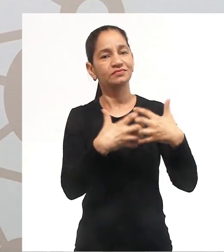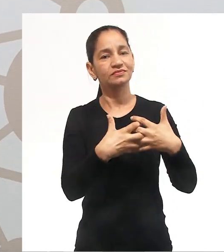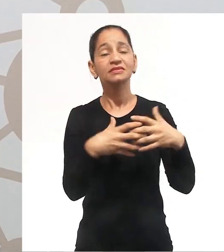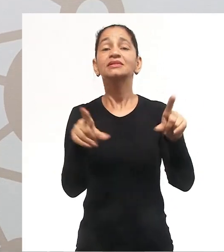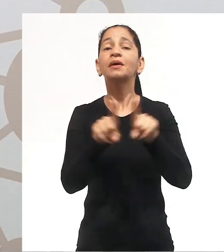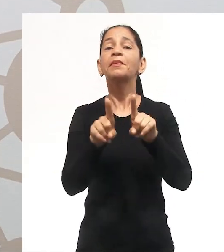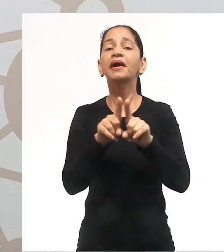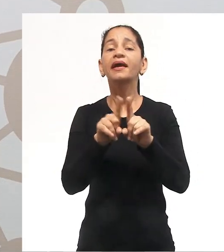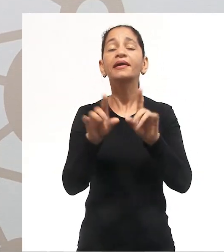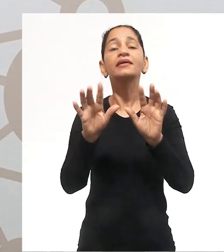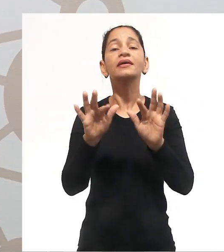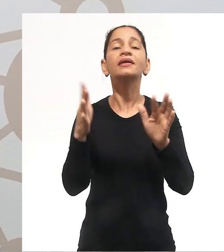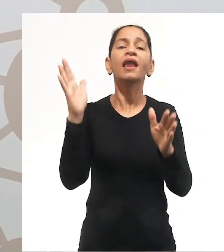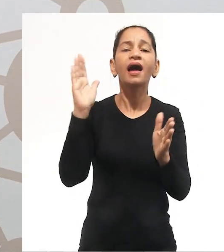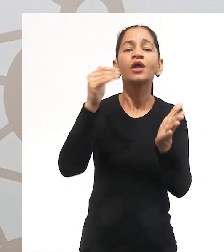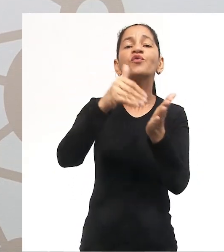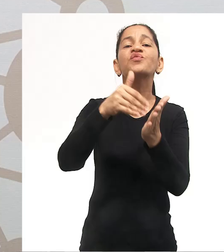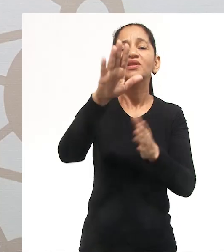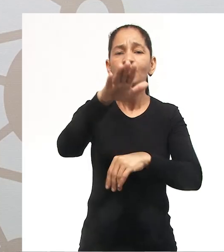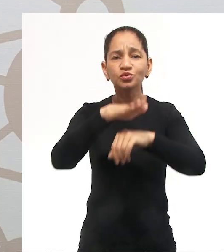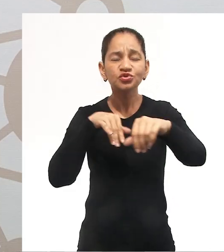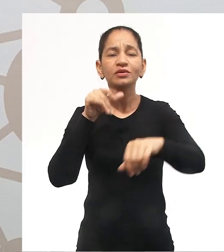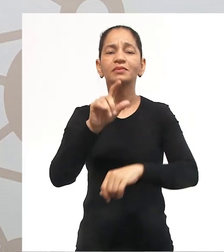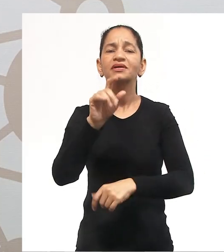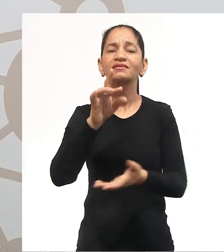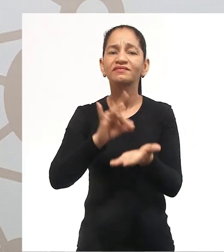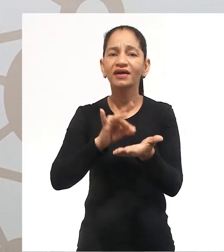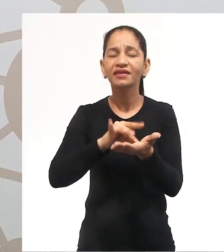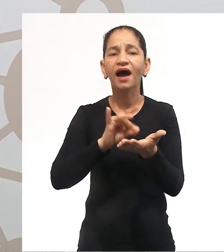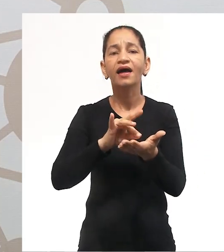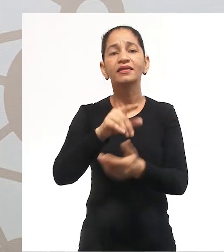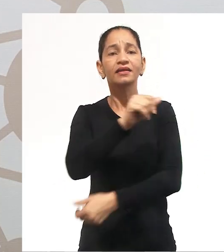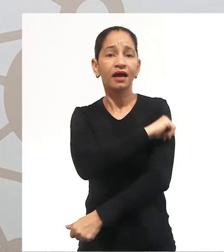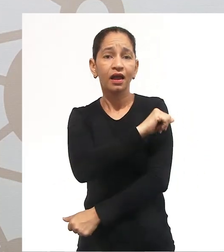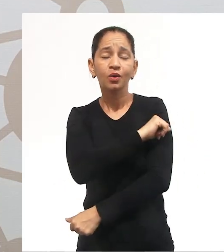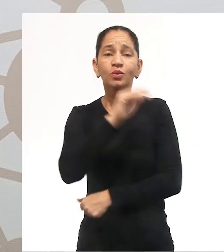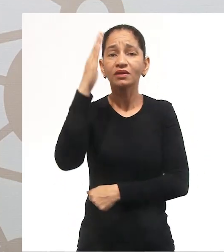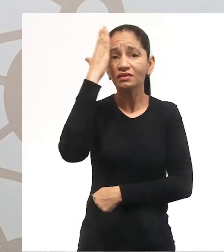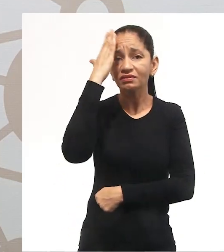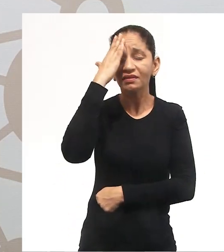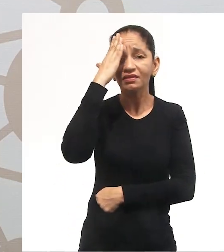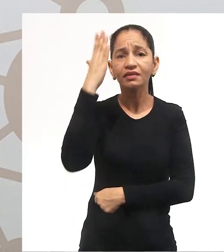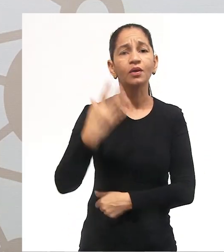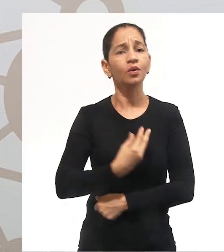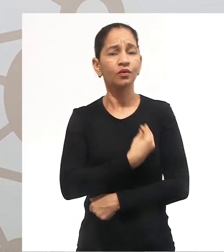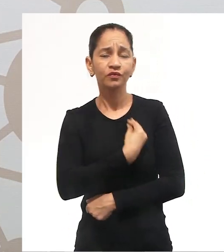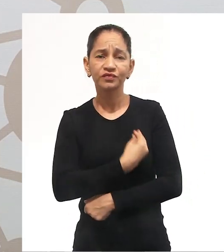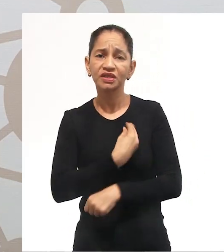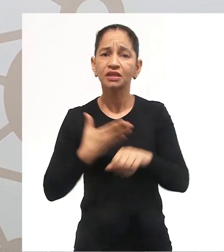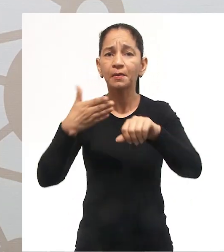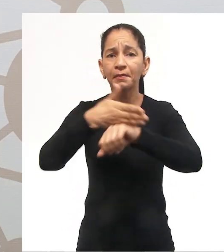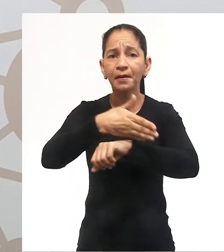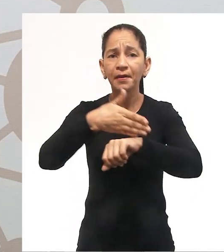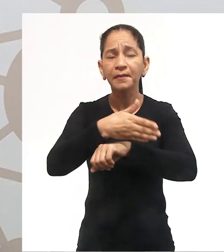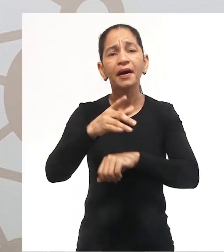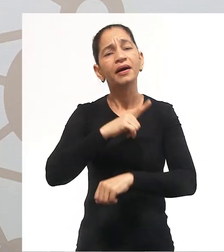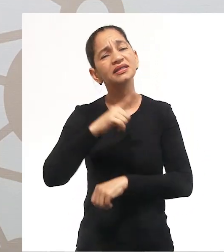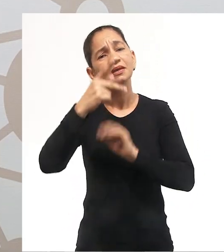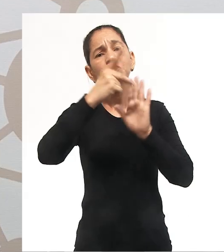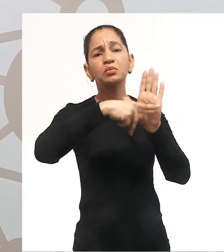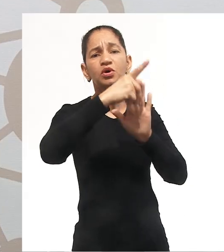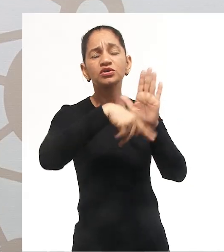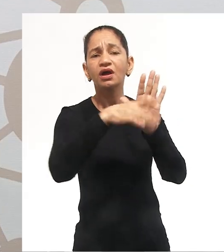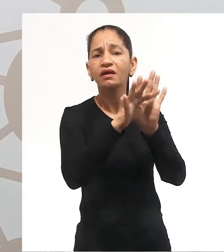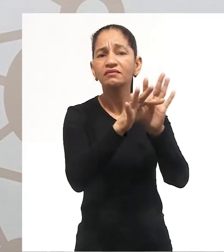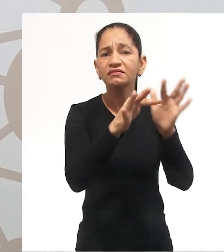os alunos. E, no fim, a gente chama para você saber, os alunos entenderem se eles participam de projetos ou